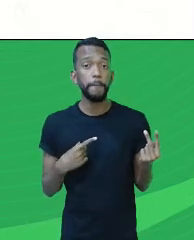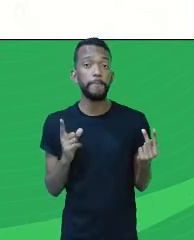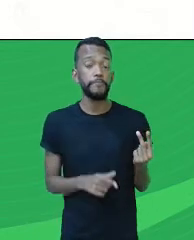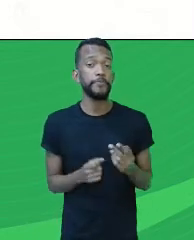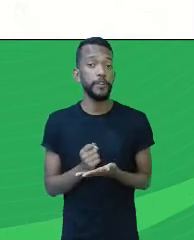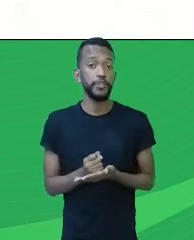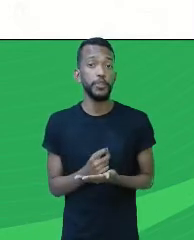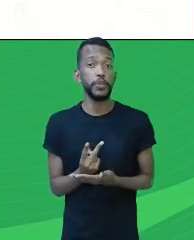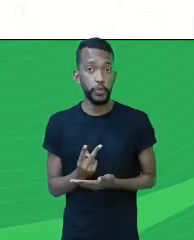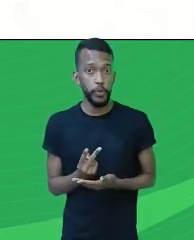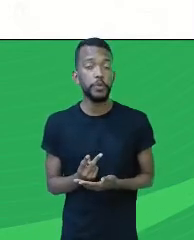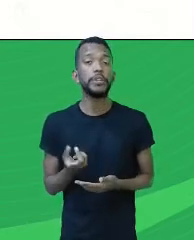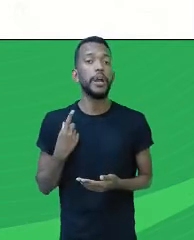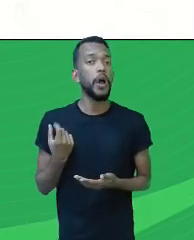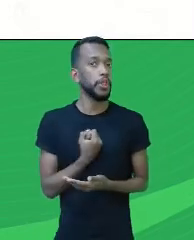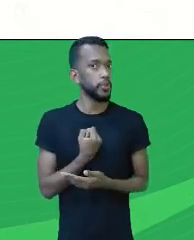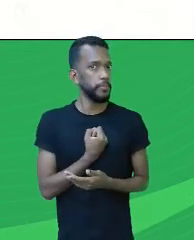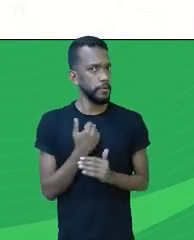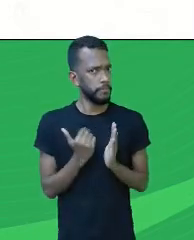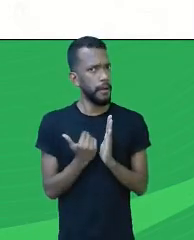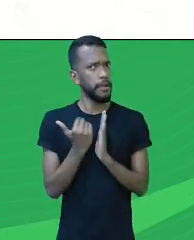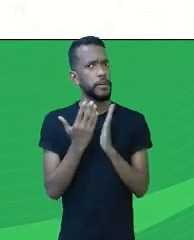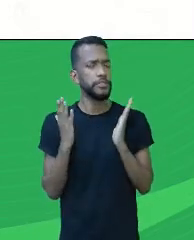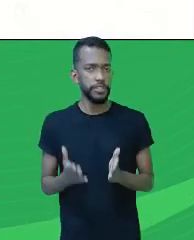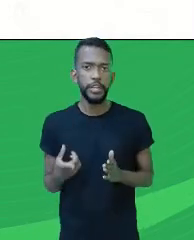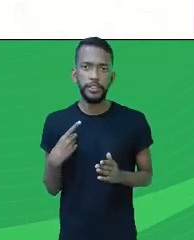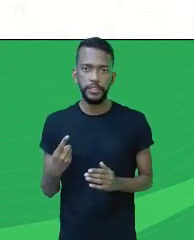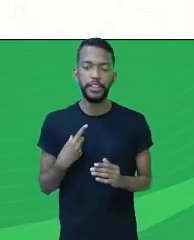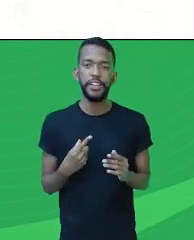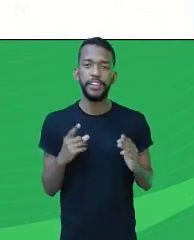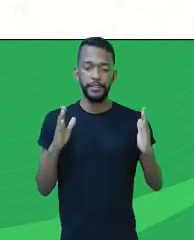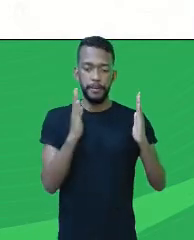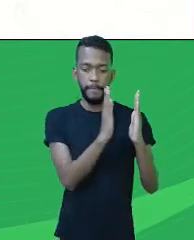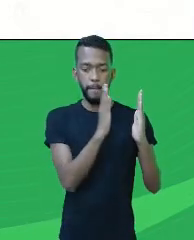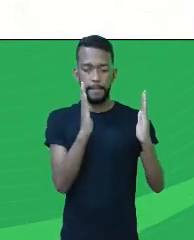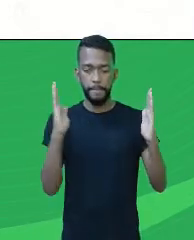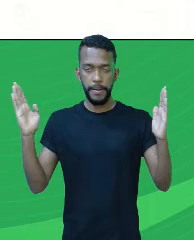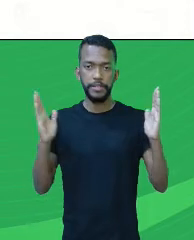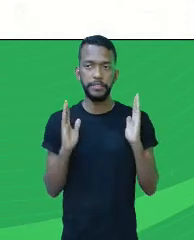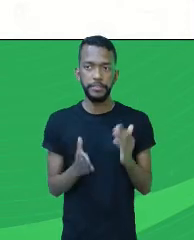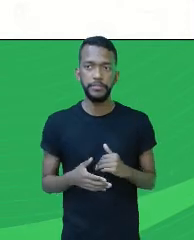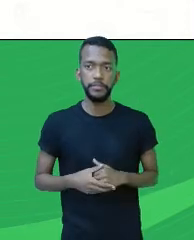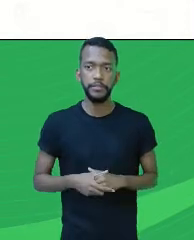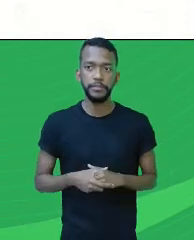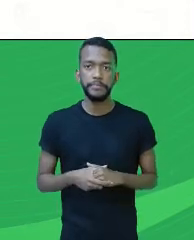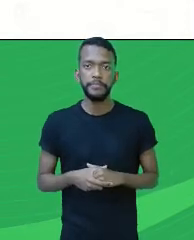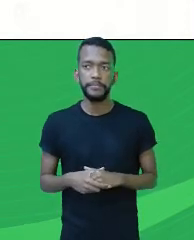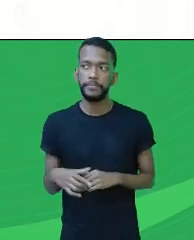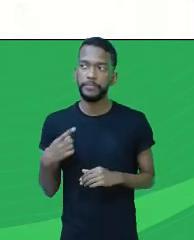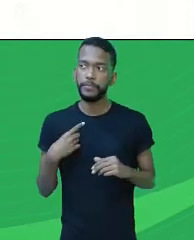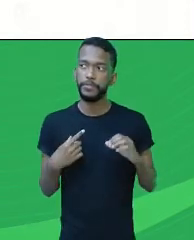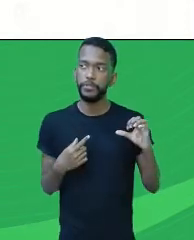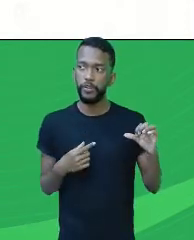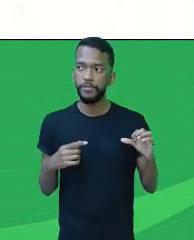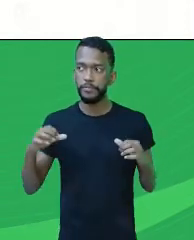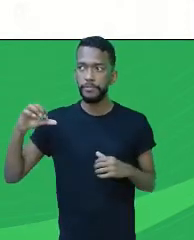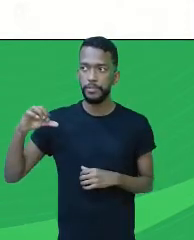que agora foi um número bem maior, né? No quadro valor de lugar, olha onde ficou. O 9.000,